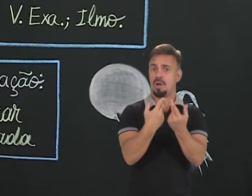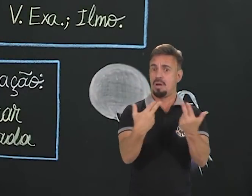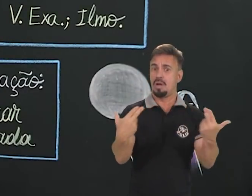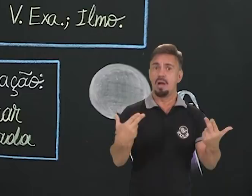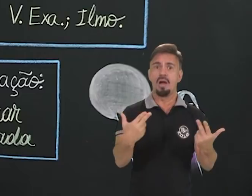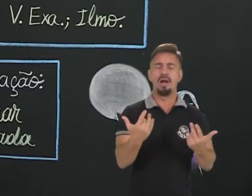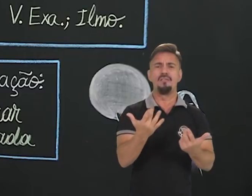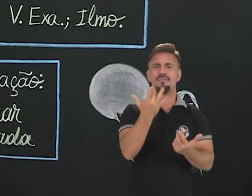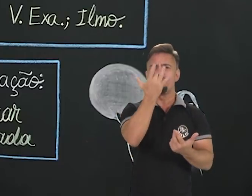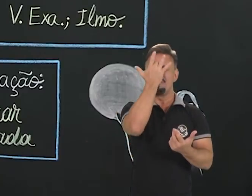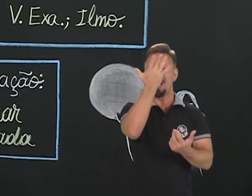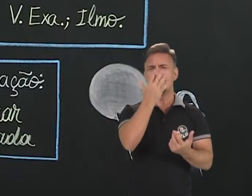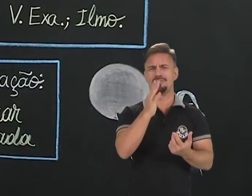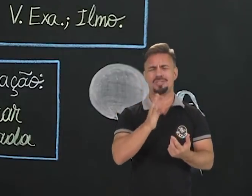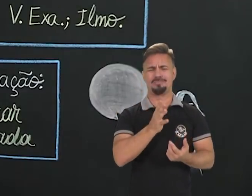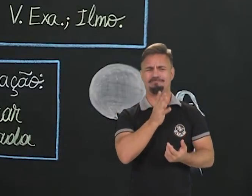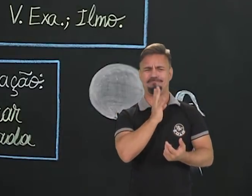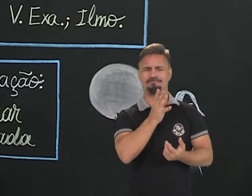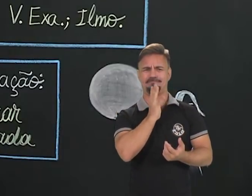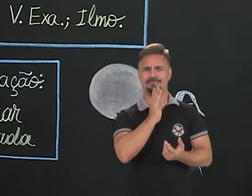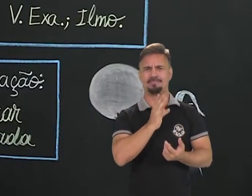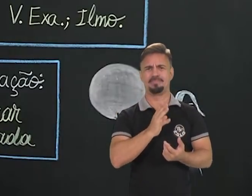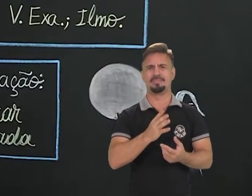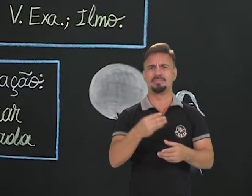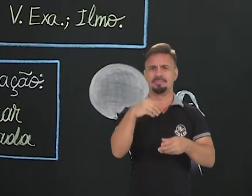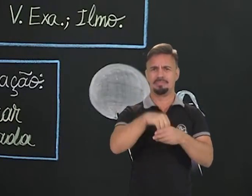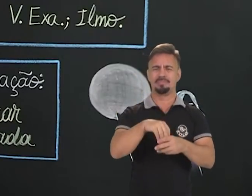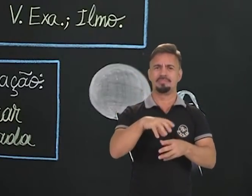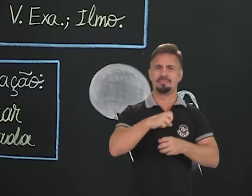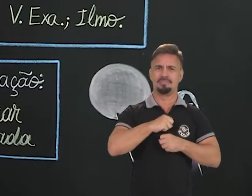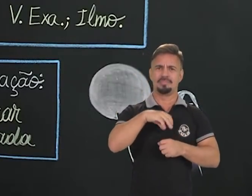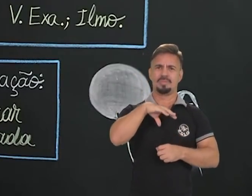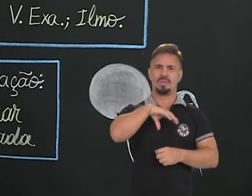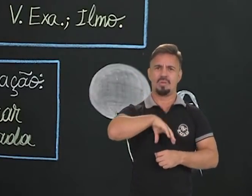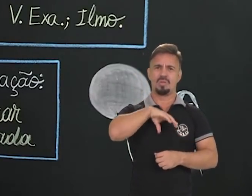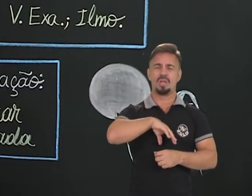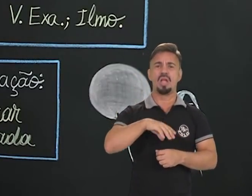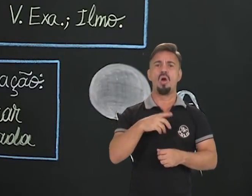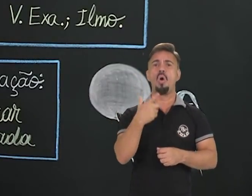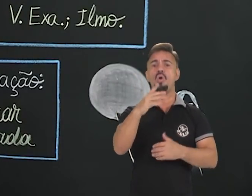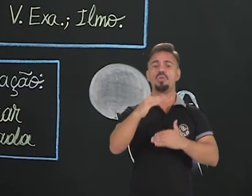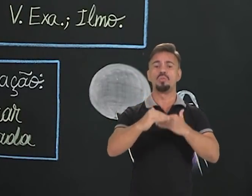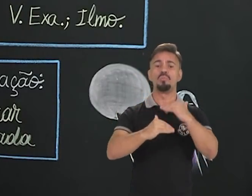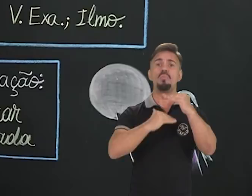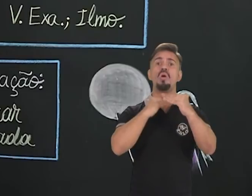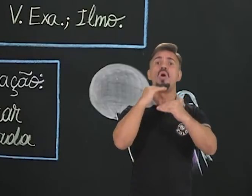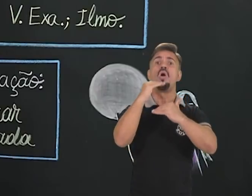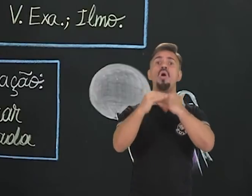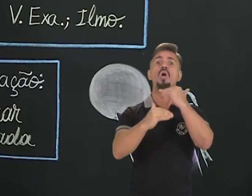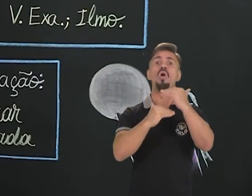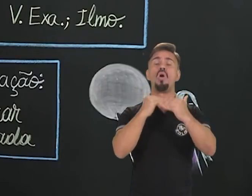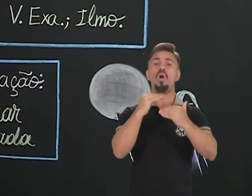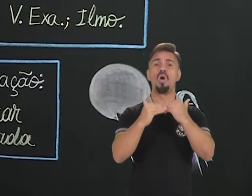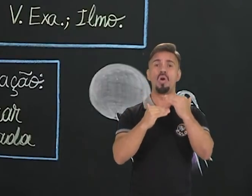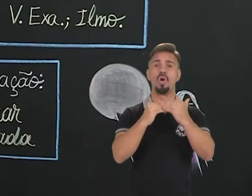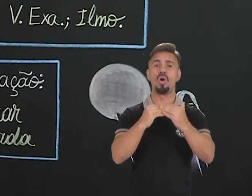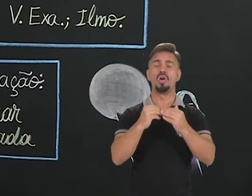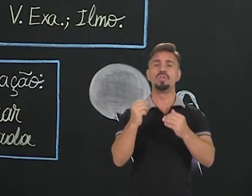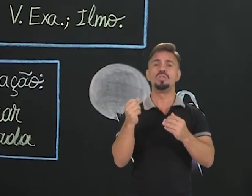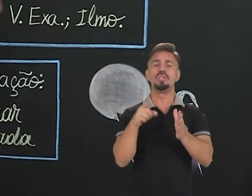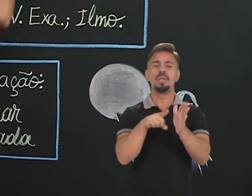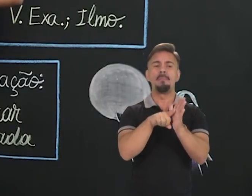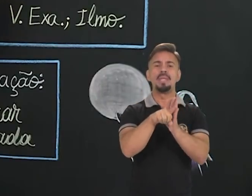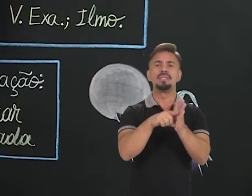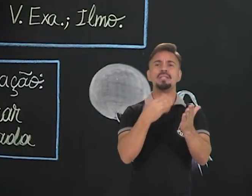muito fáceis de serem associadas à língua portuguesa. Existe um outro processo que é o chamado processo de